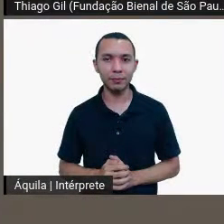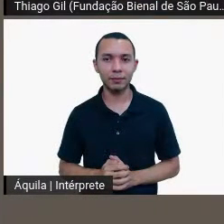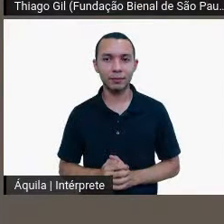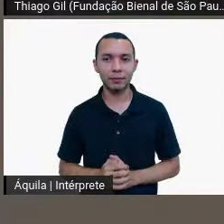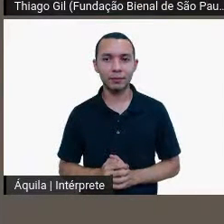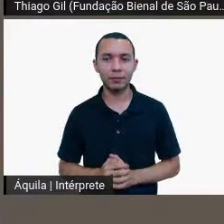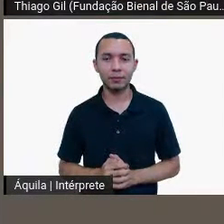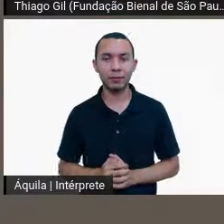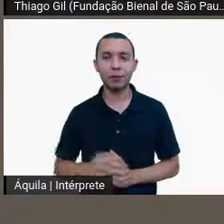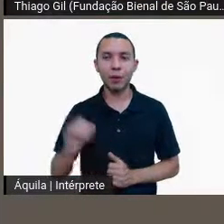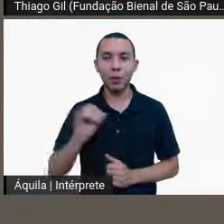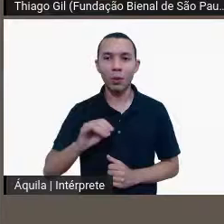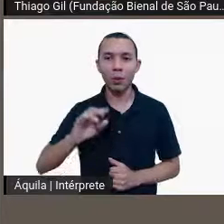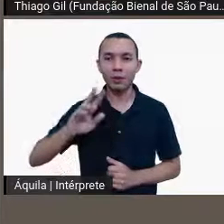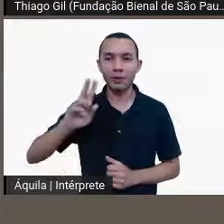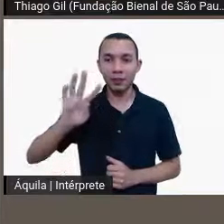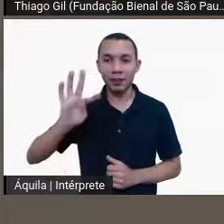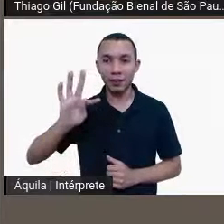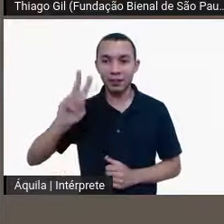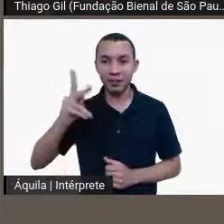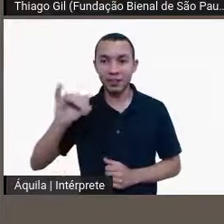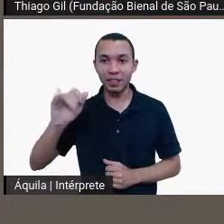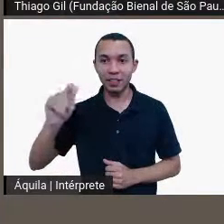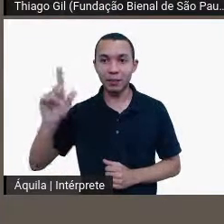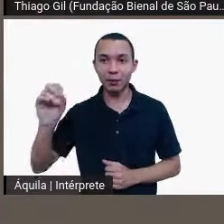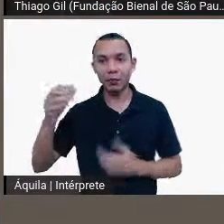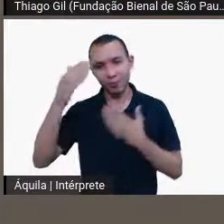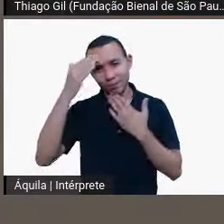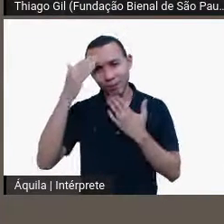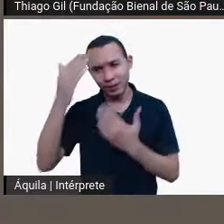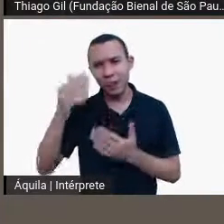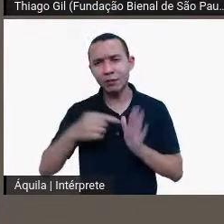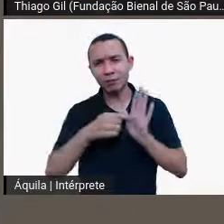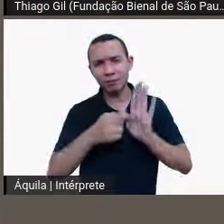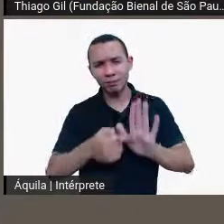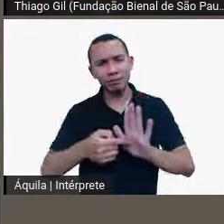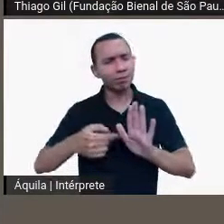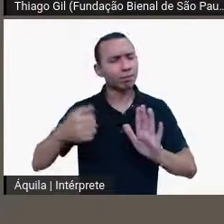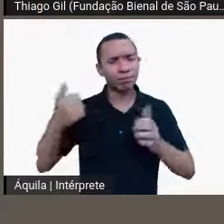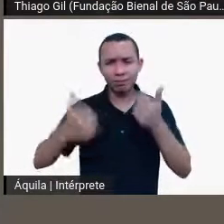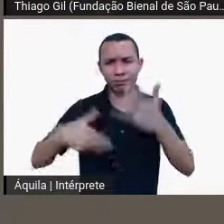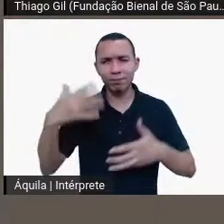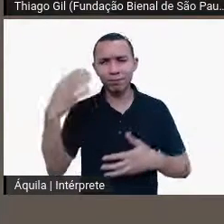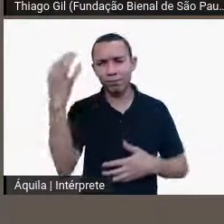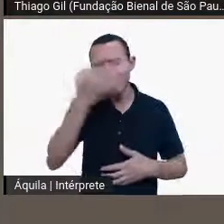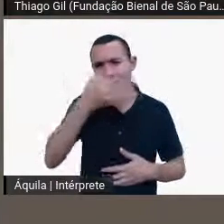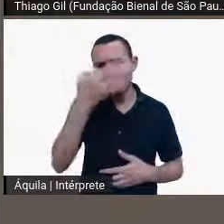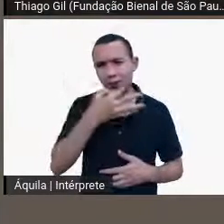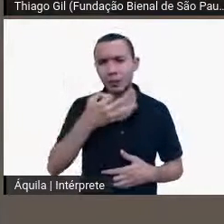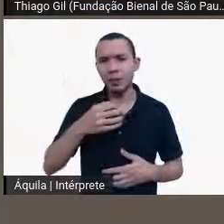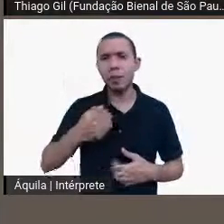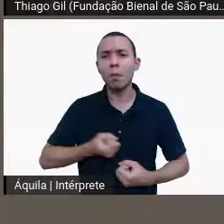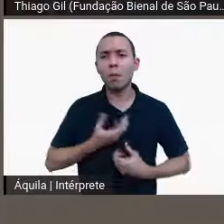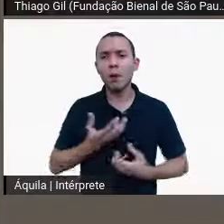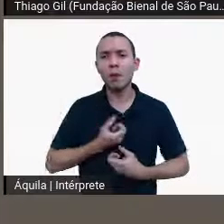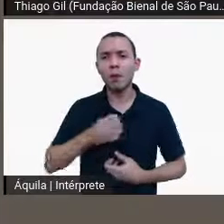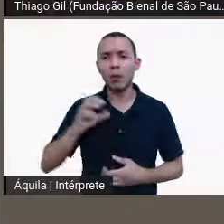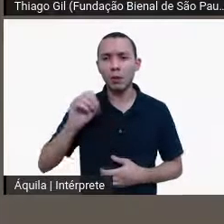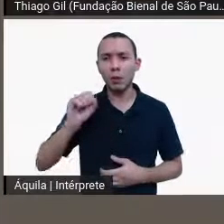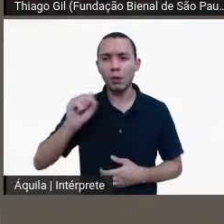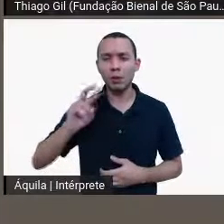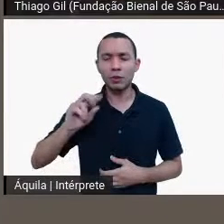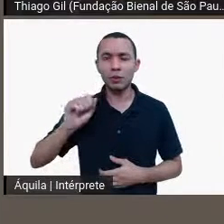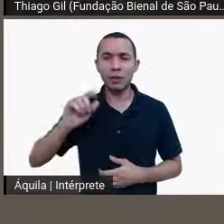Oi, Thiago, muito obrigado. Linda apresentação, adorei o poema do Oswald, não conhecia. Acho que